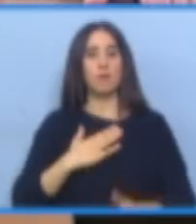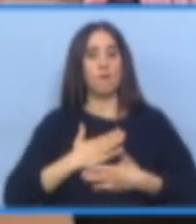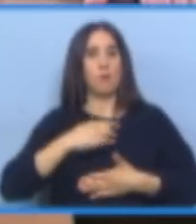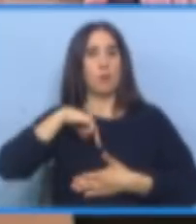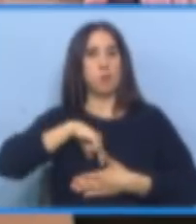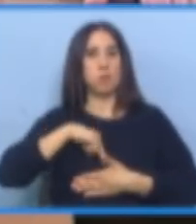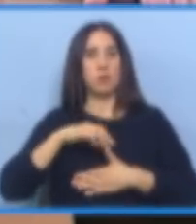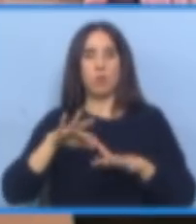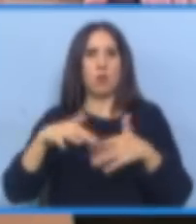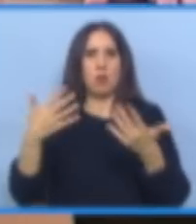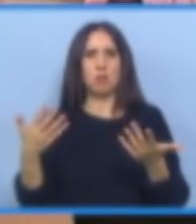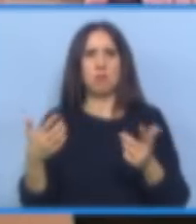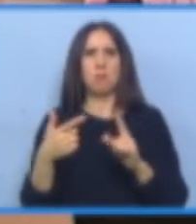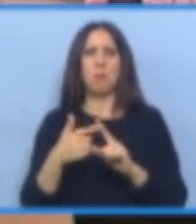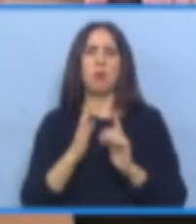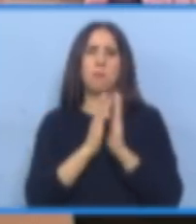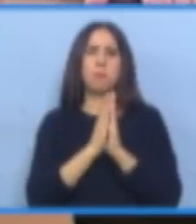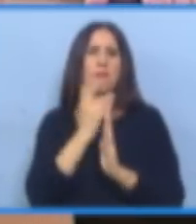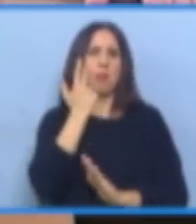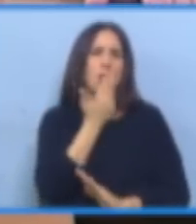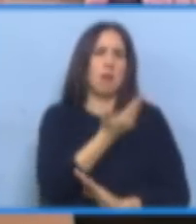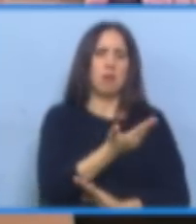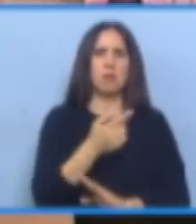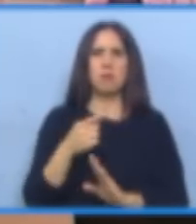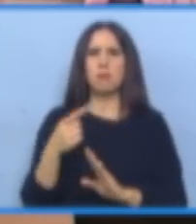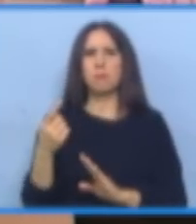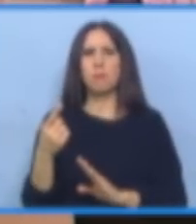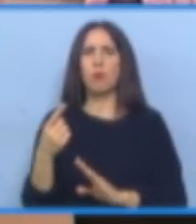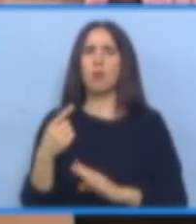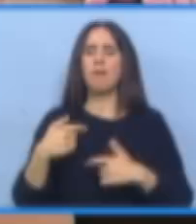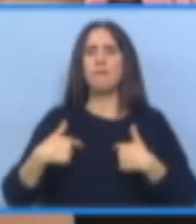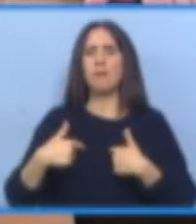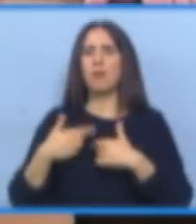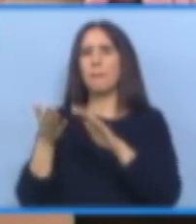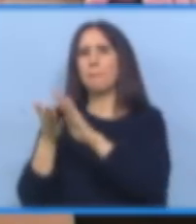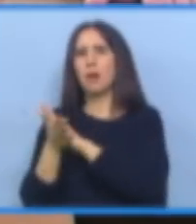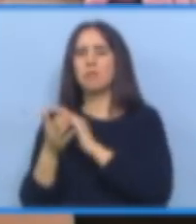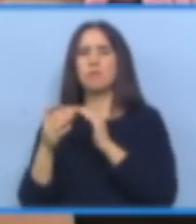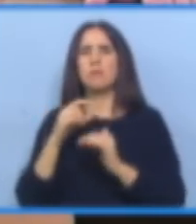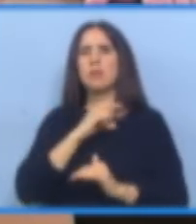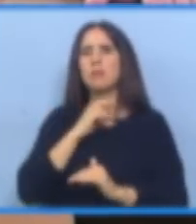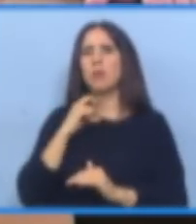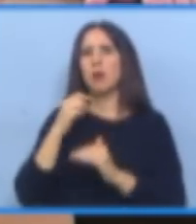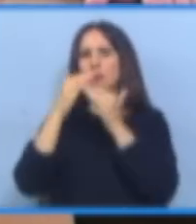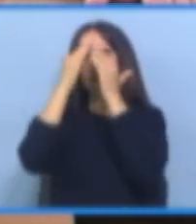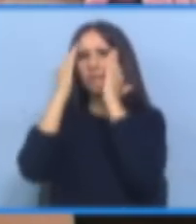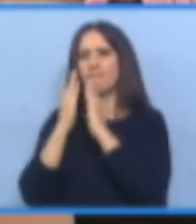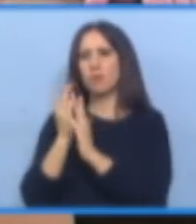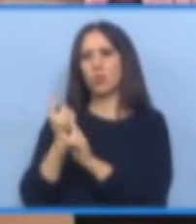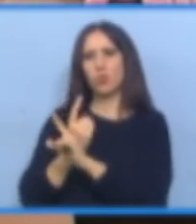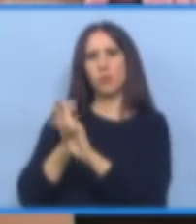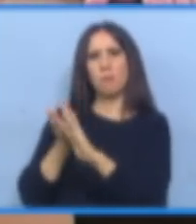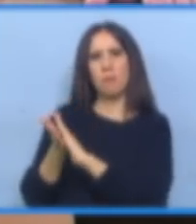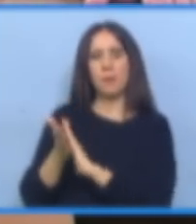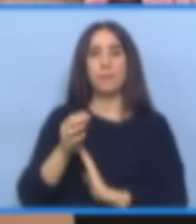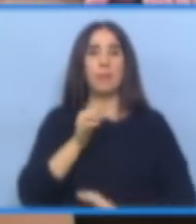vocação, seja para a vida religiosa, seja para ministério ordenado em seminários, dioceses,